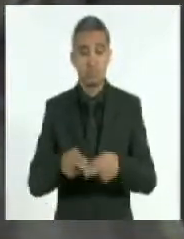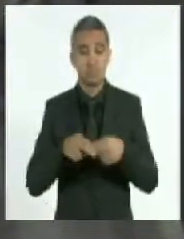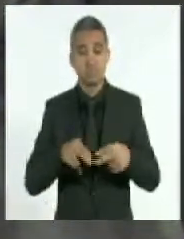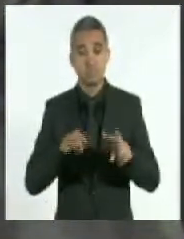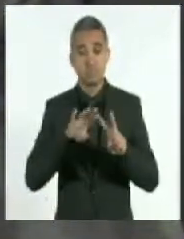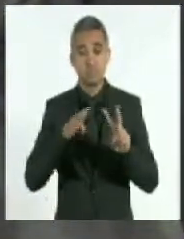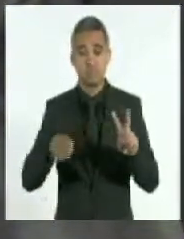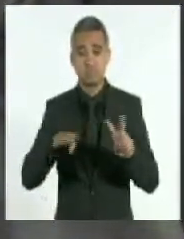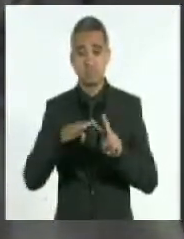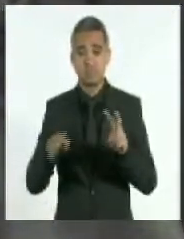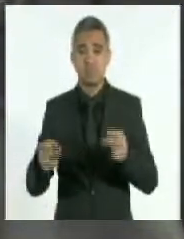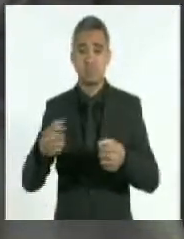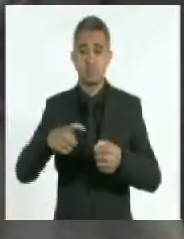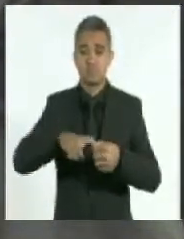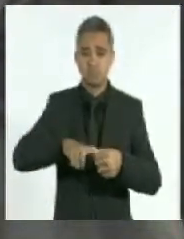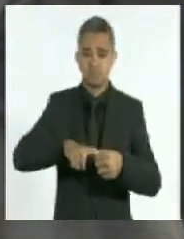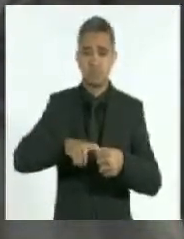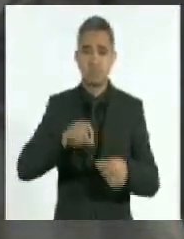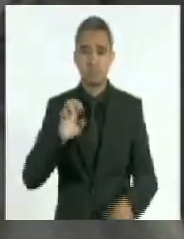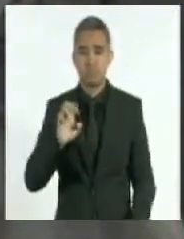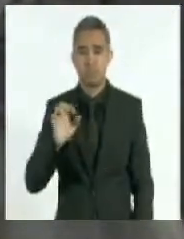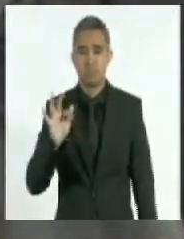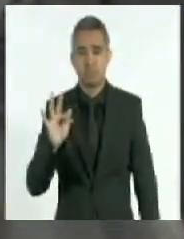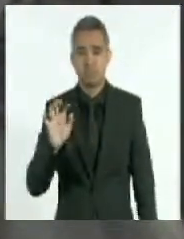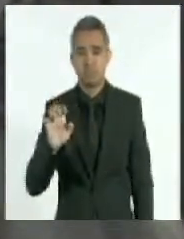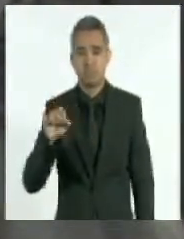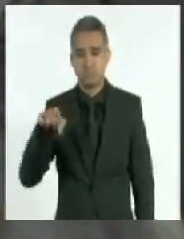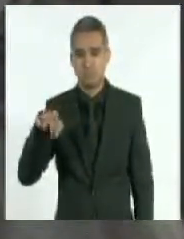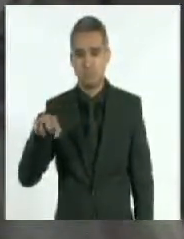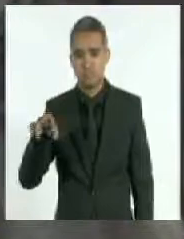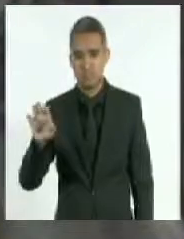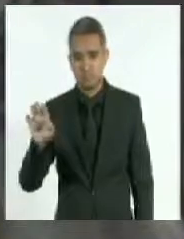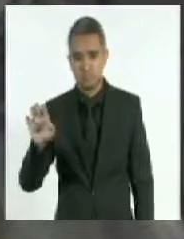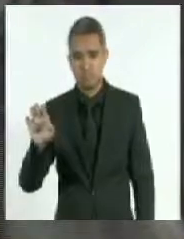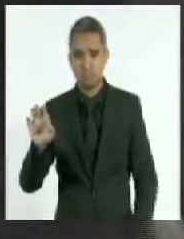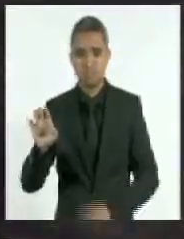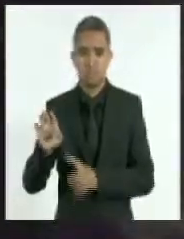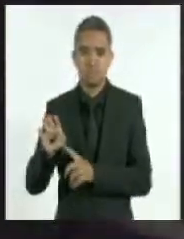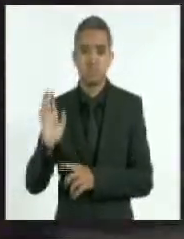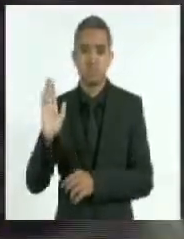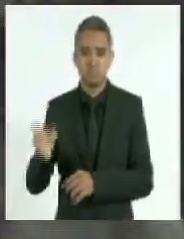passado, no qual fez um acordo